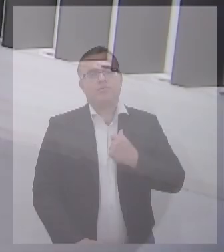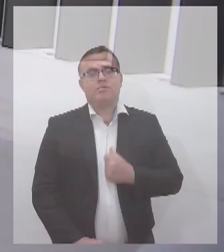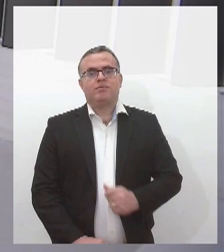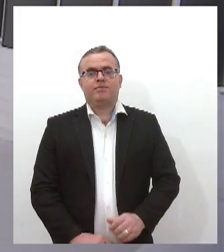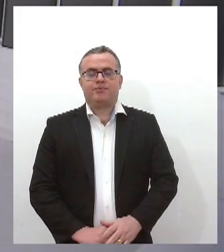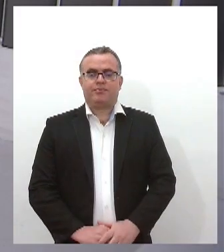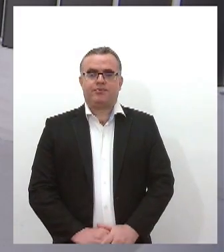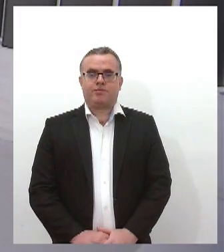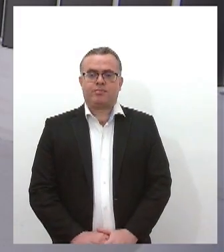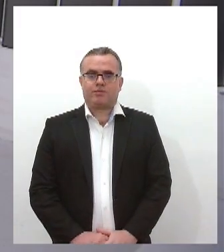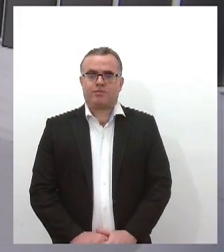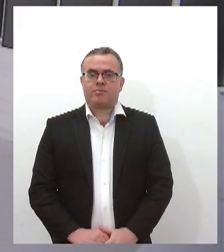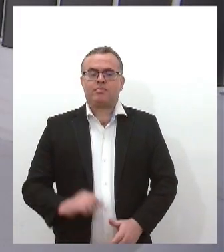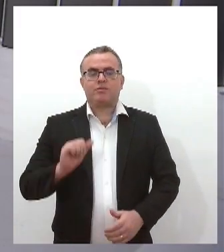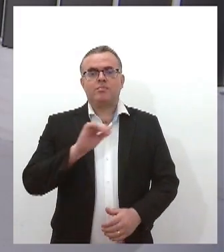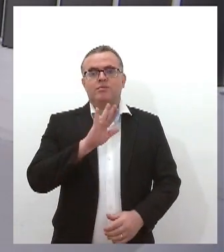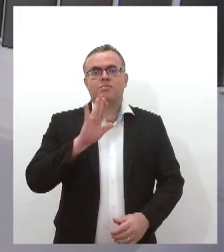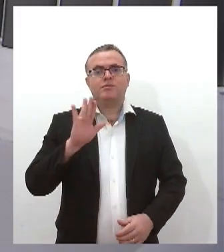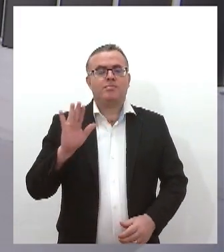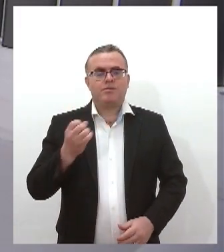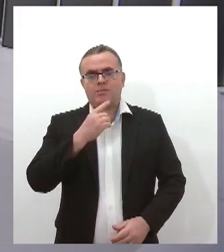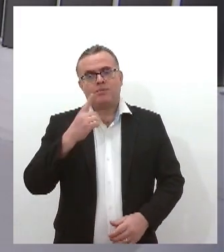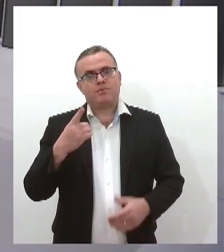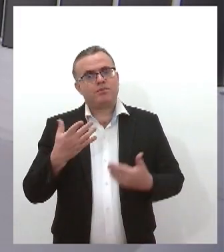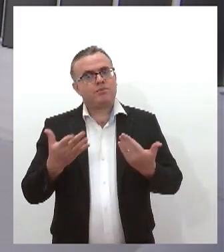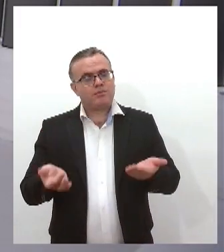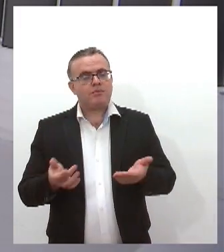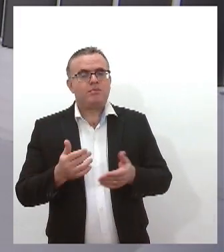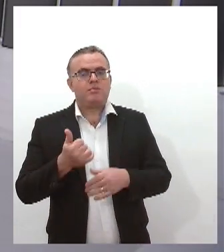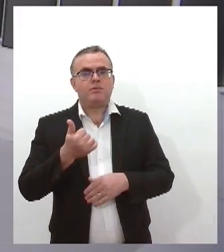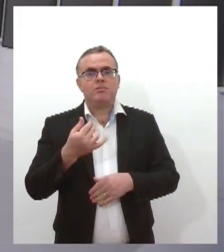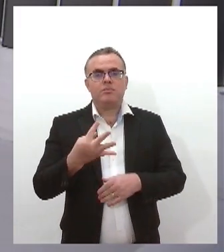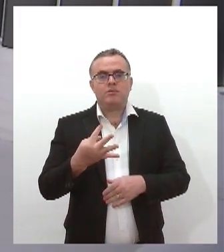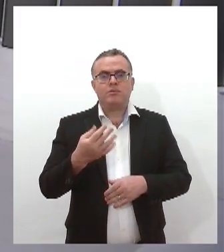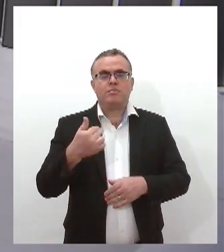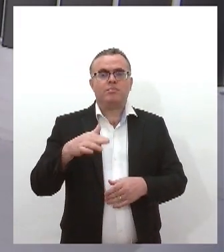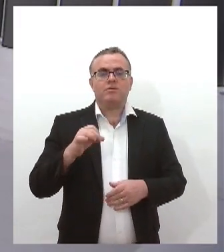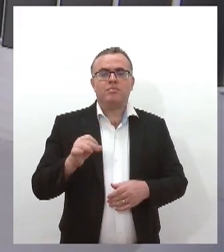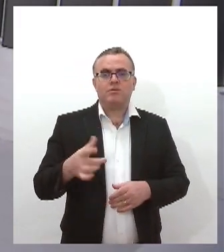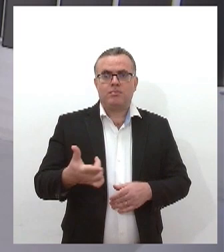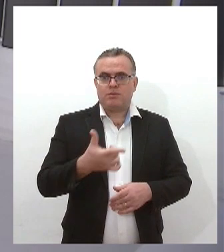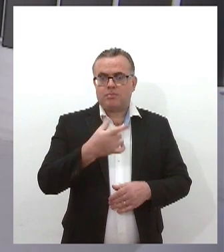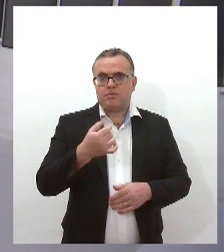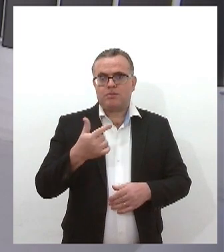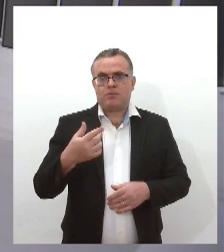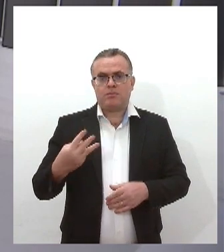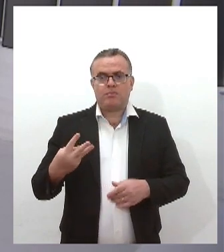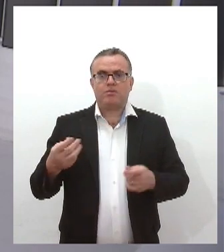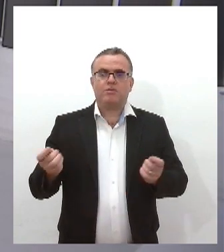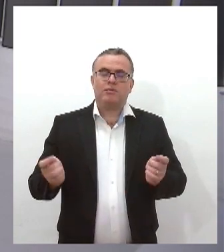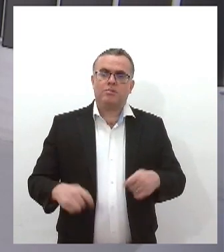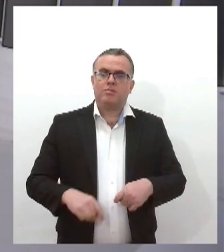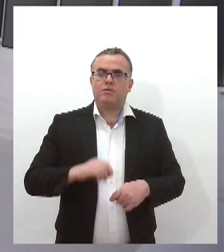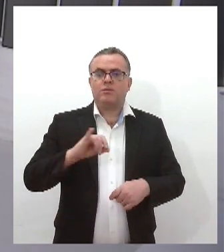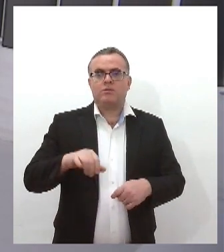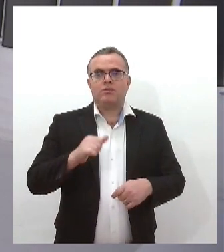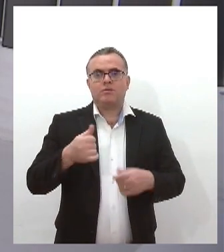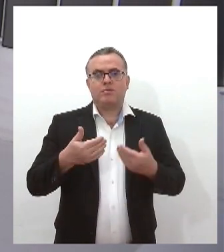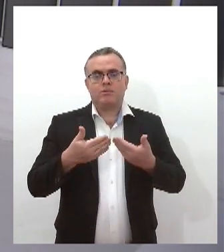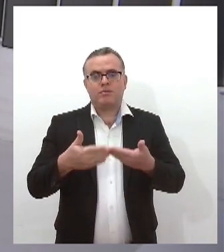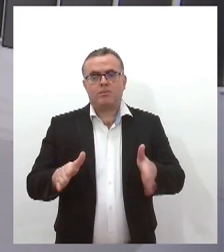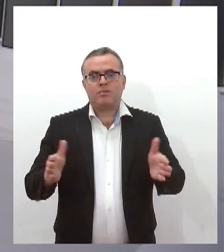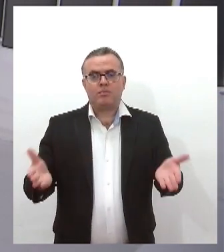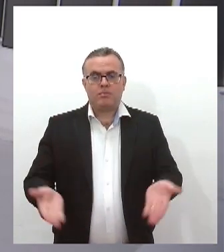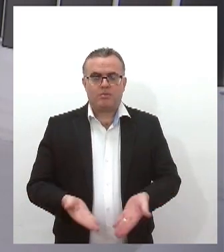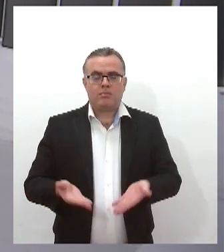Olá, bom dia. Terça-feira, 14 de março de 2023. O Jornal da Lese está no ar e a gente começa esta